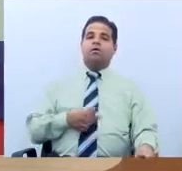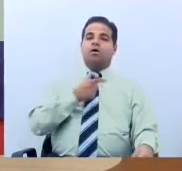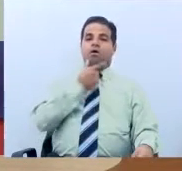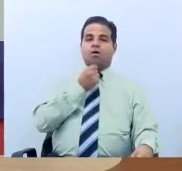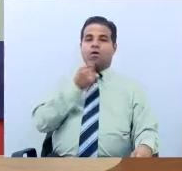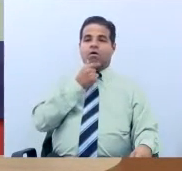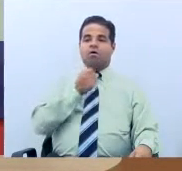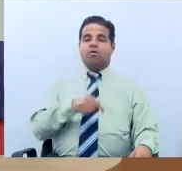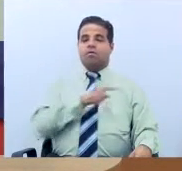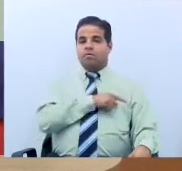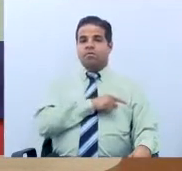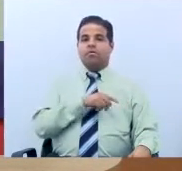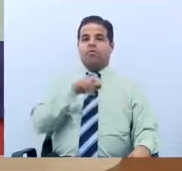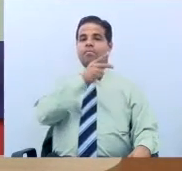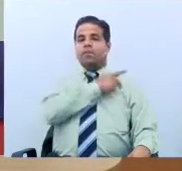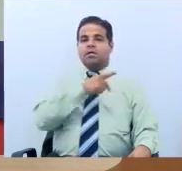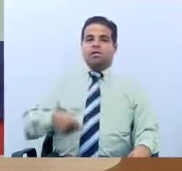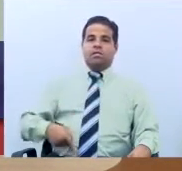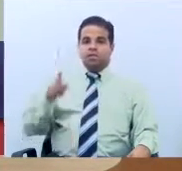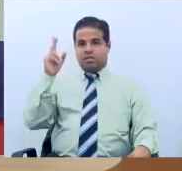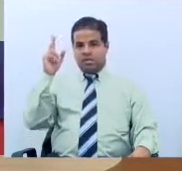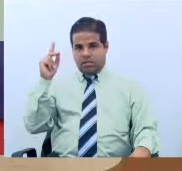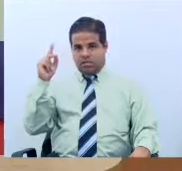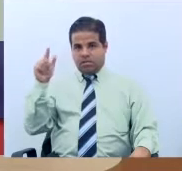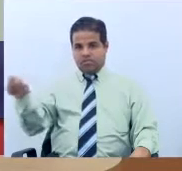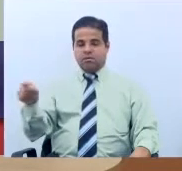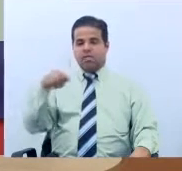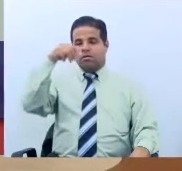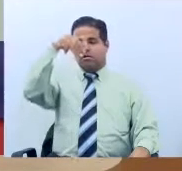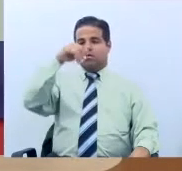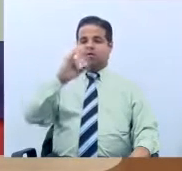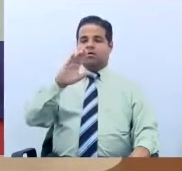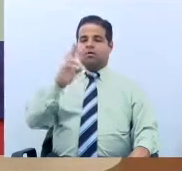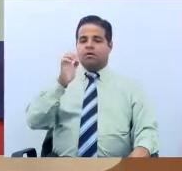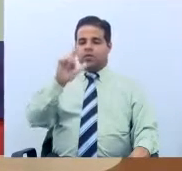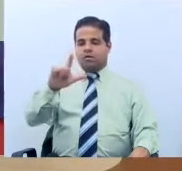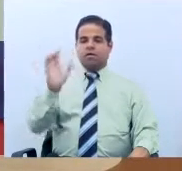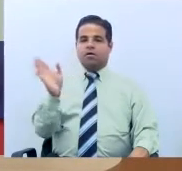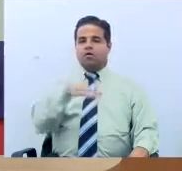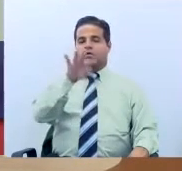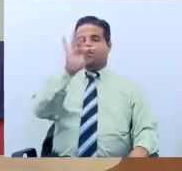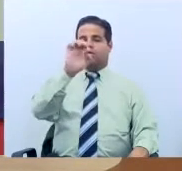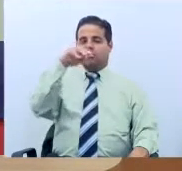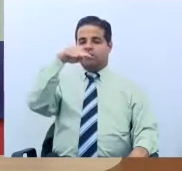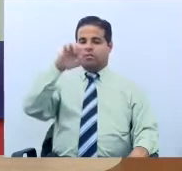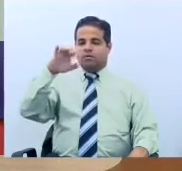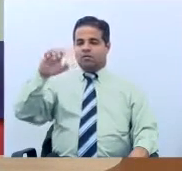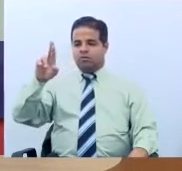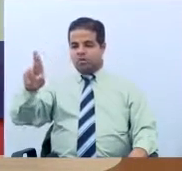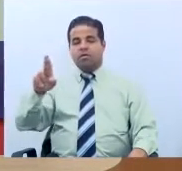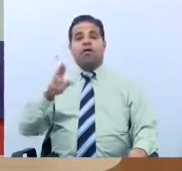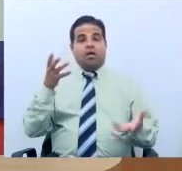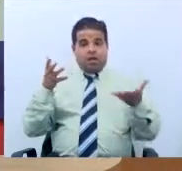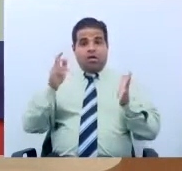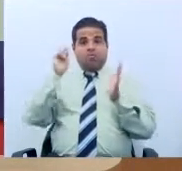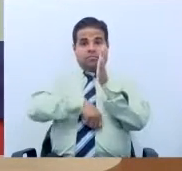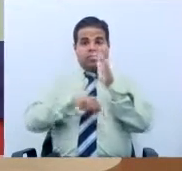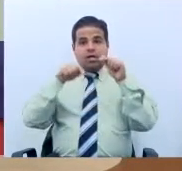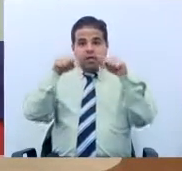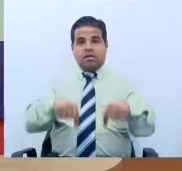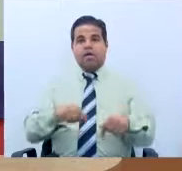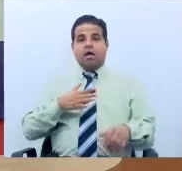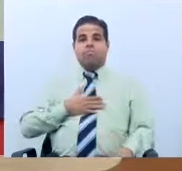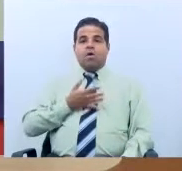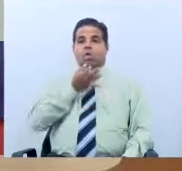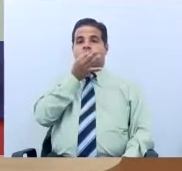ilegítimo vice-presidente da República, Michel Temer. Quero deixar registrado aqui que esta